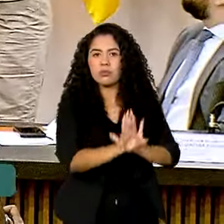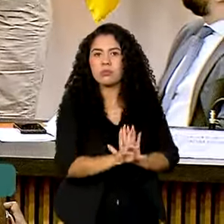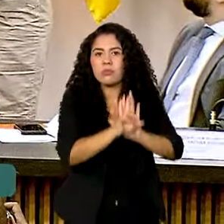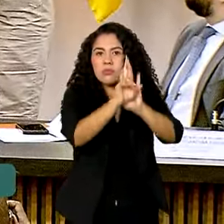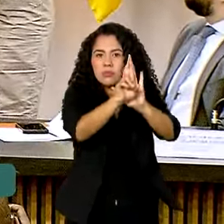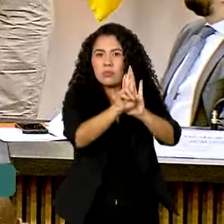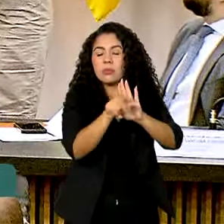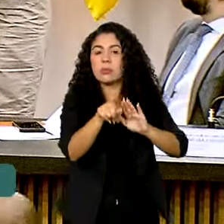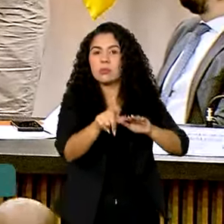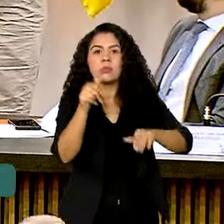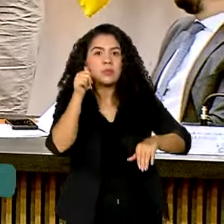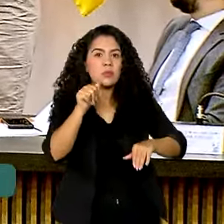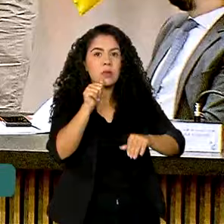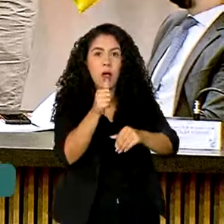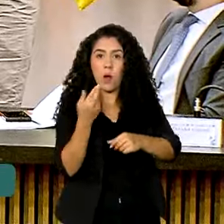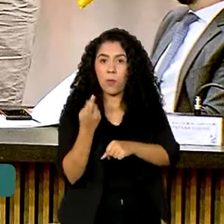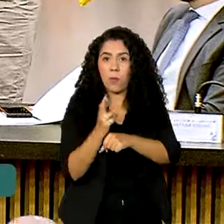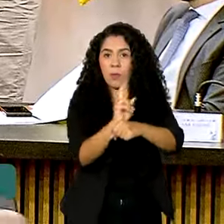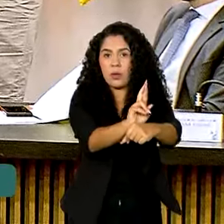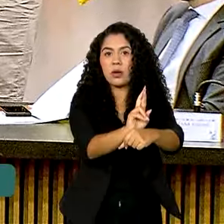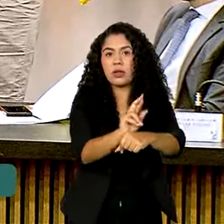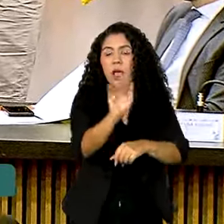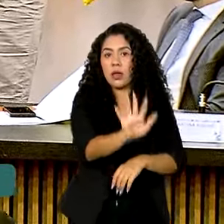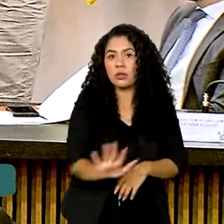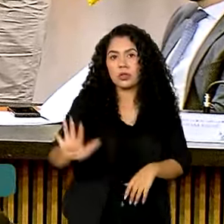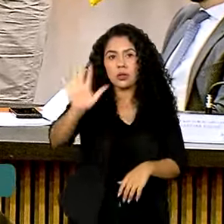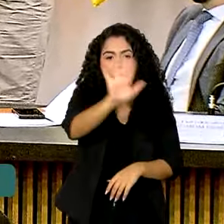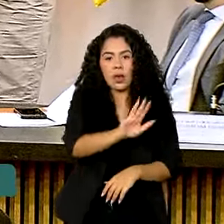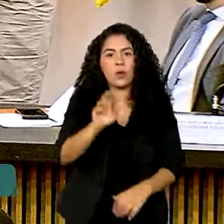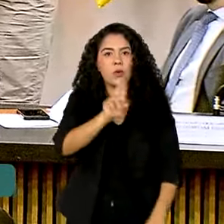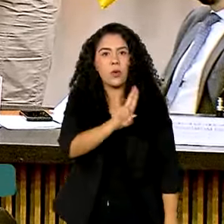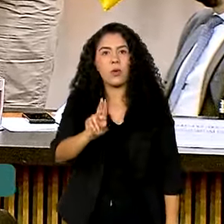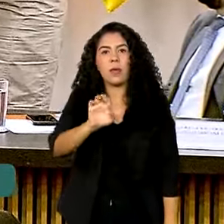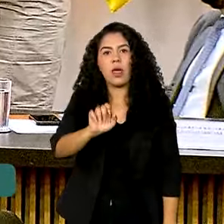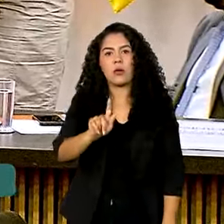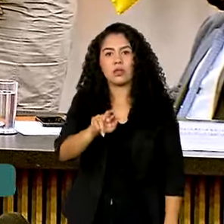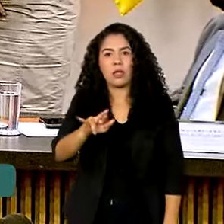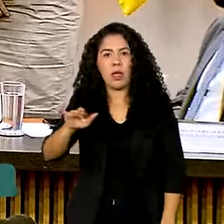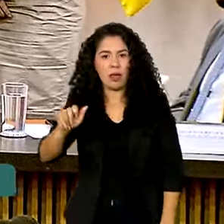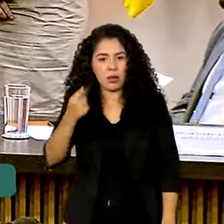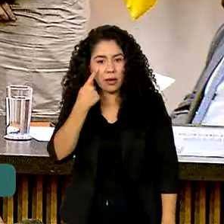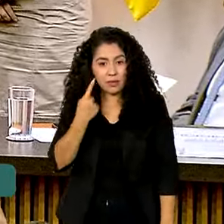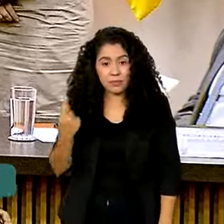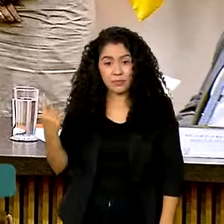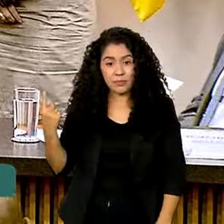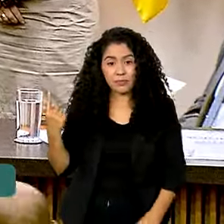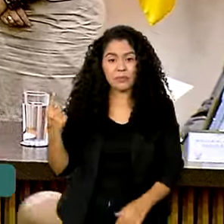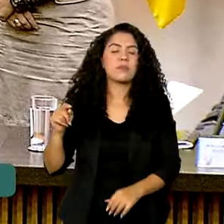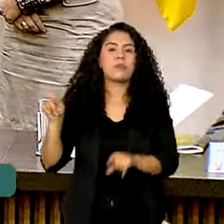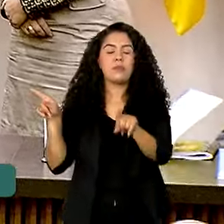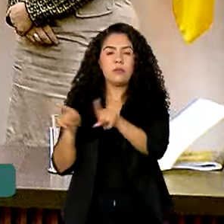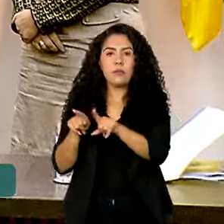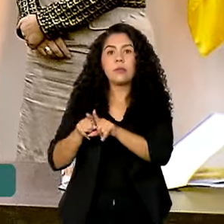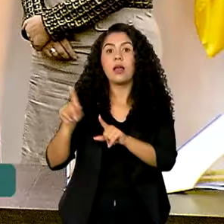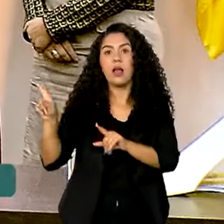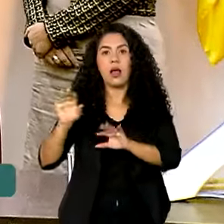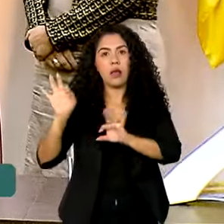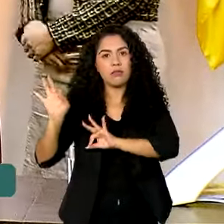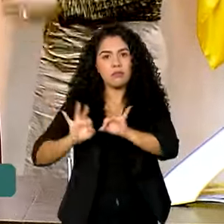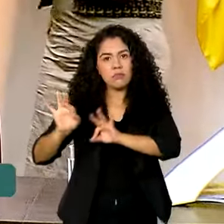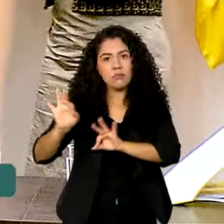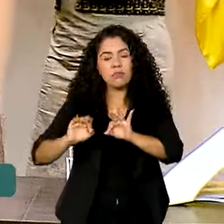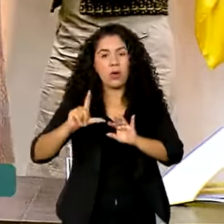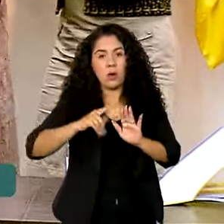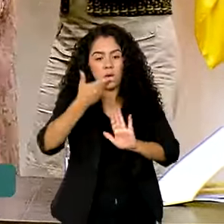pela Procuradora Regional da República, Eugênia Gonzaga. A jurista entregou ao representante do